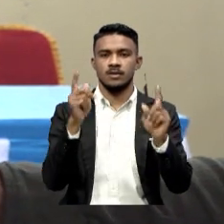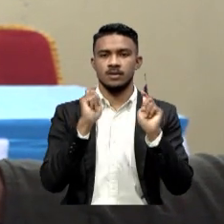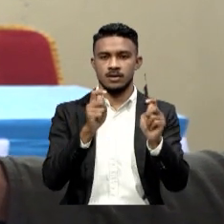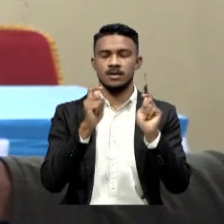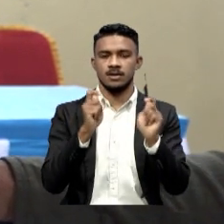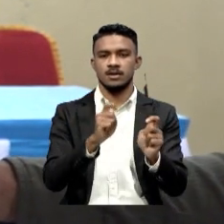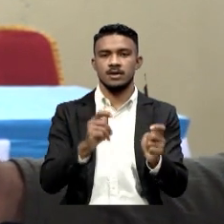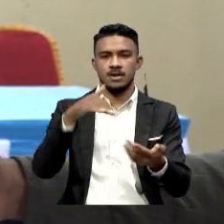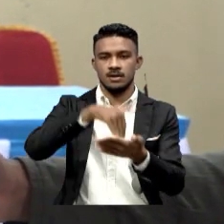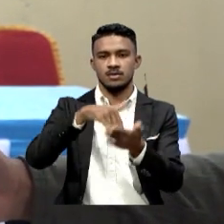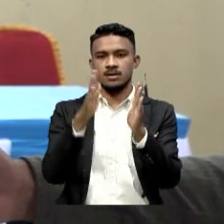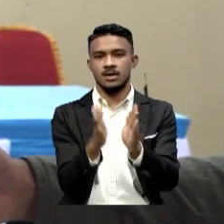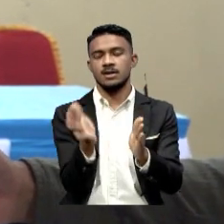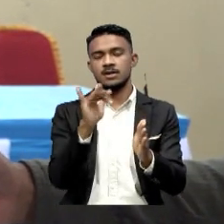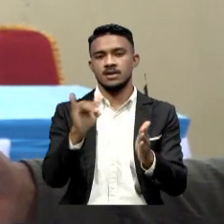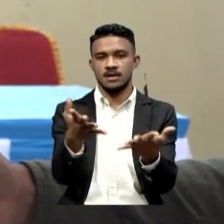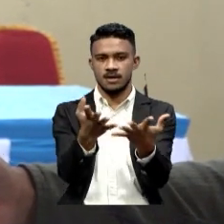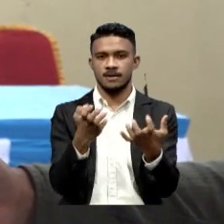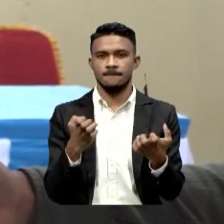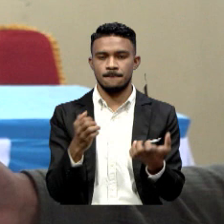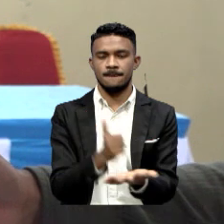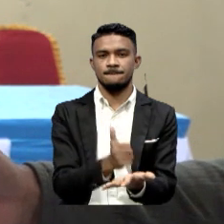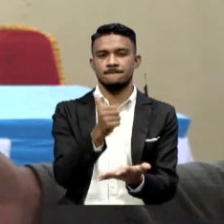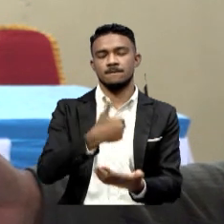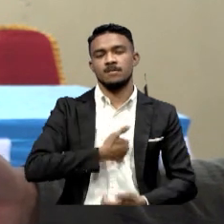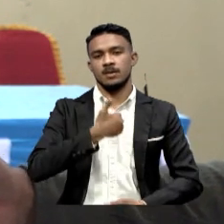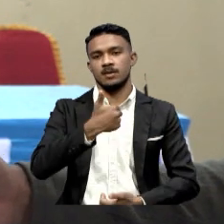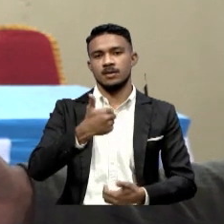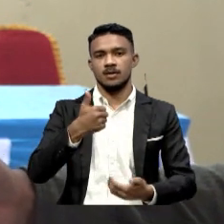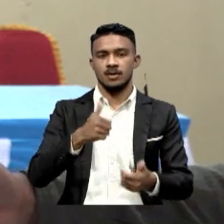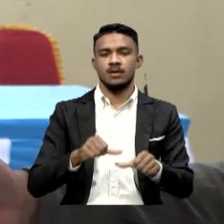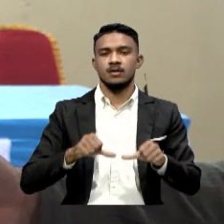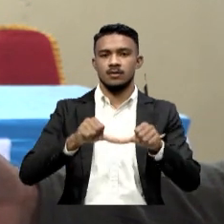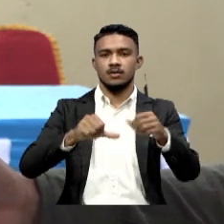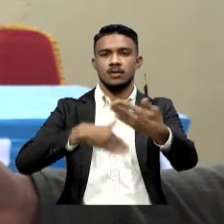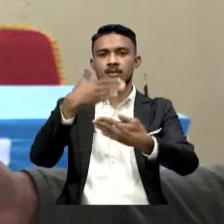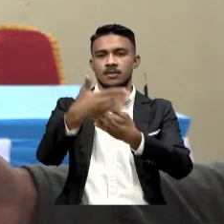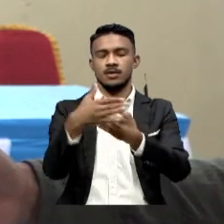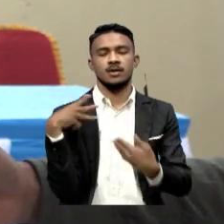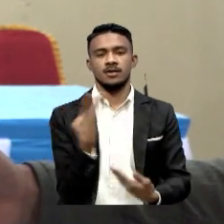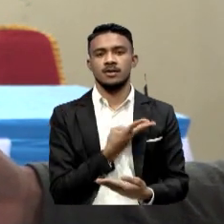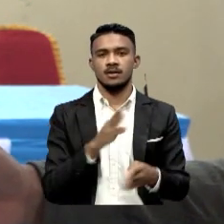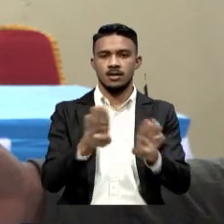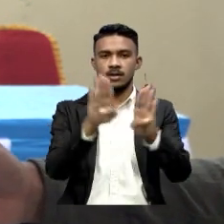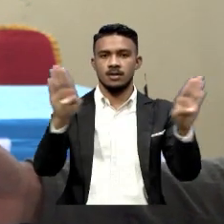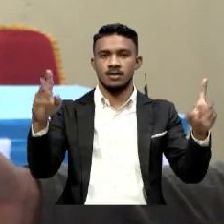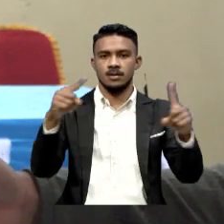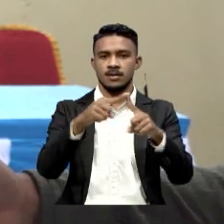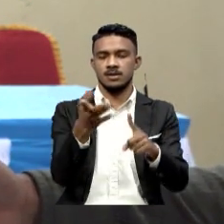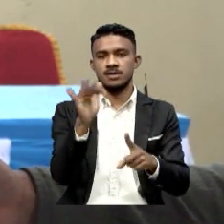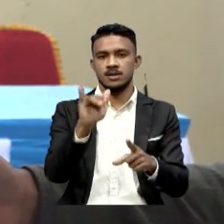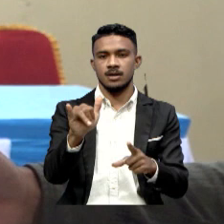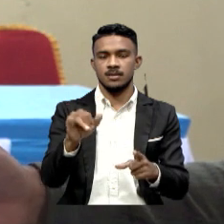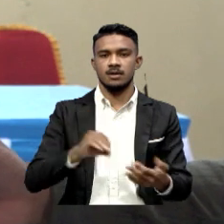sira neve acara tu cadriza ni a continua ba oin eita loque basira para sira mai